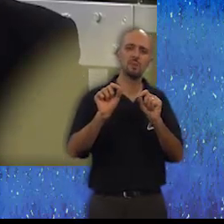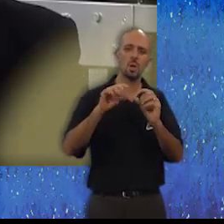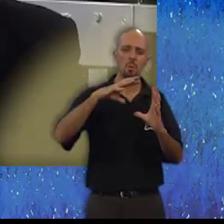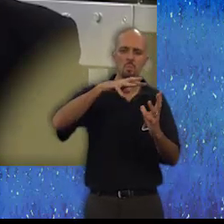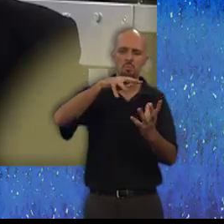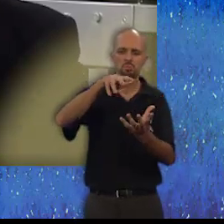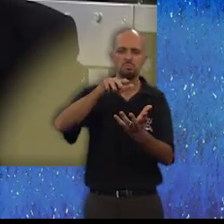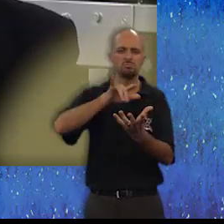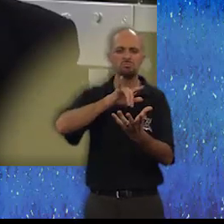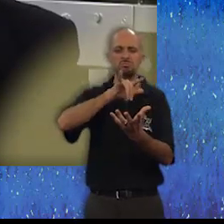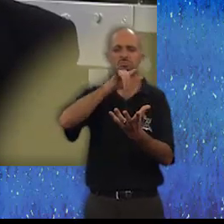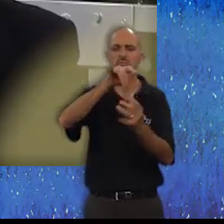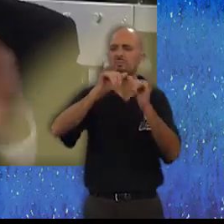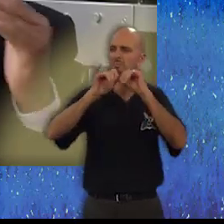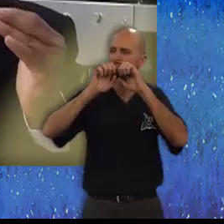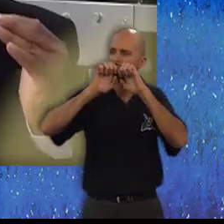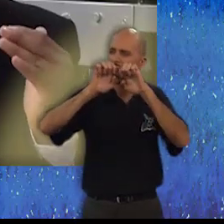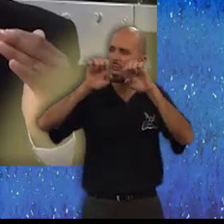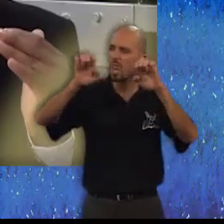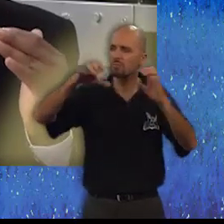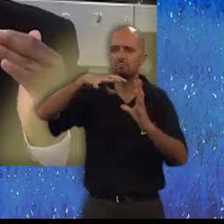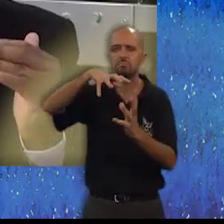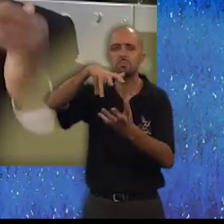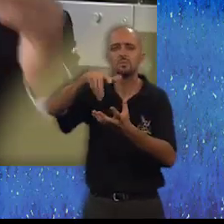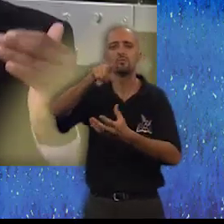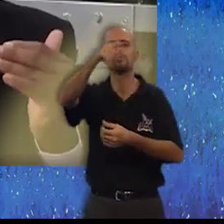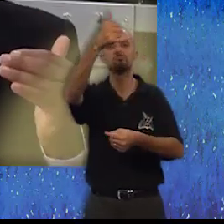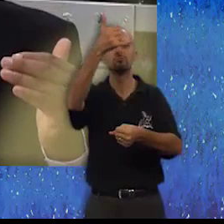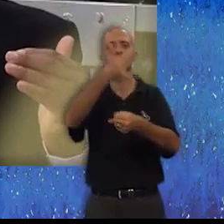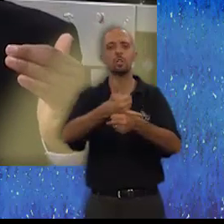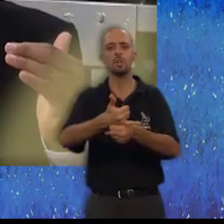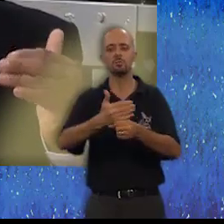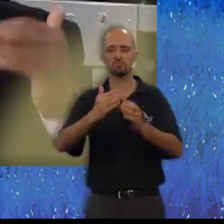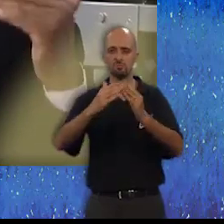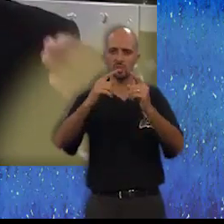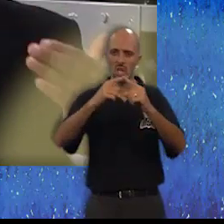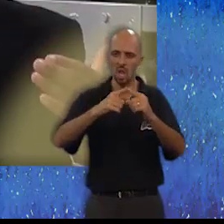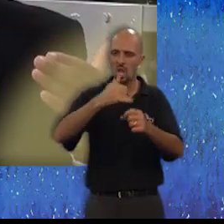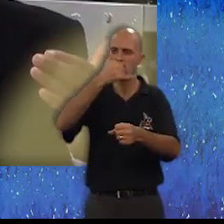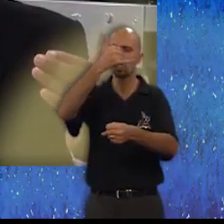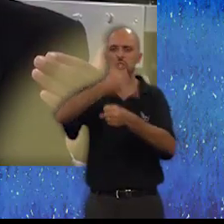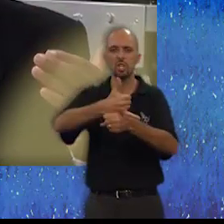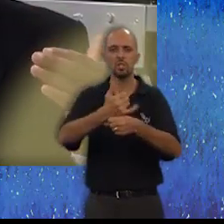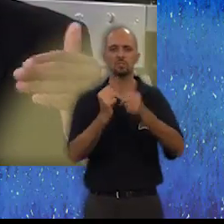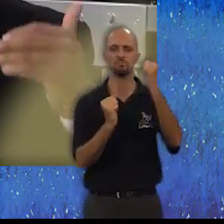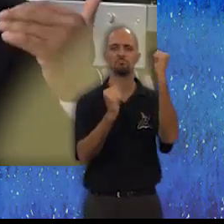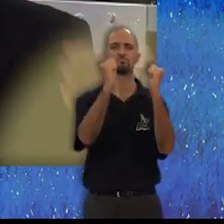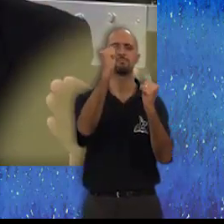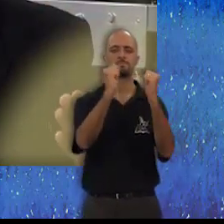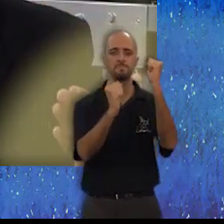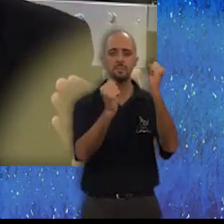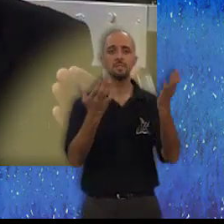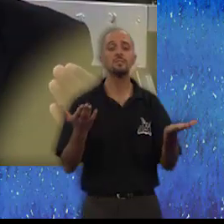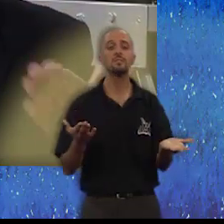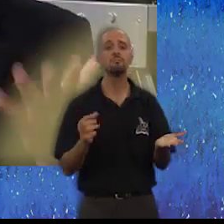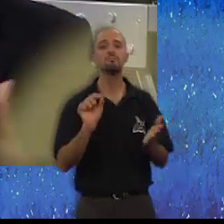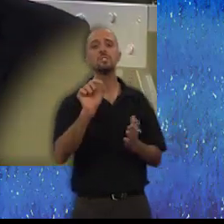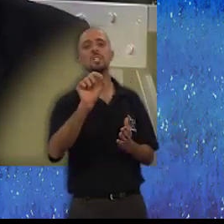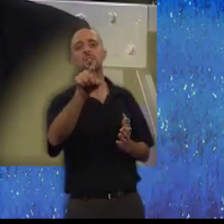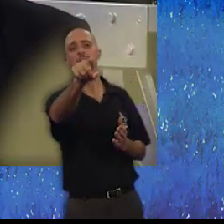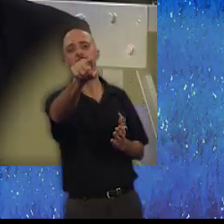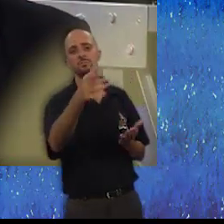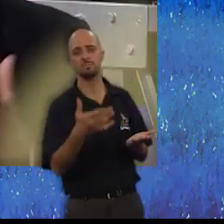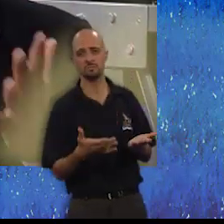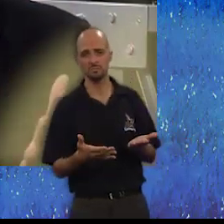missionário. Quem é você? É o líder de uma igreja? É o líder de uma empresa? É o líder de uma sociedade? É um líder político? Quem é